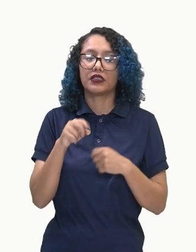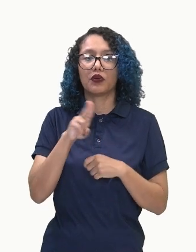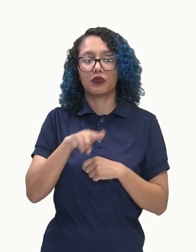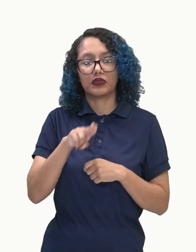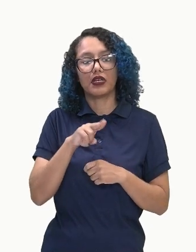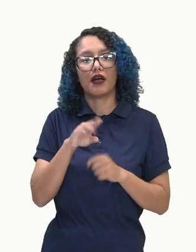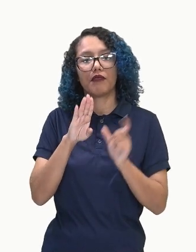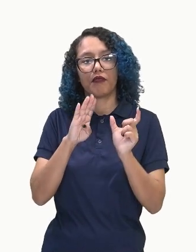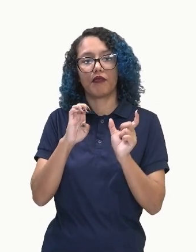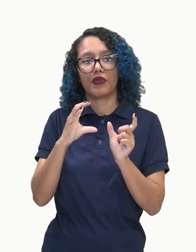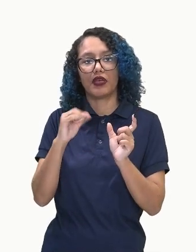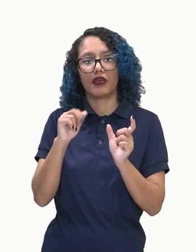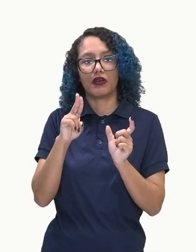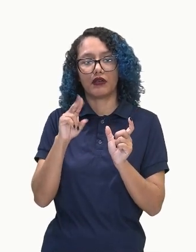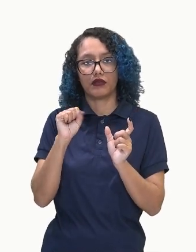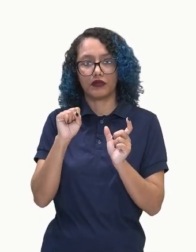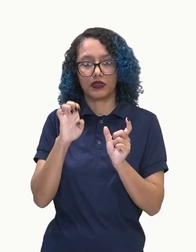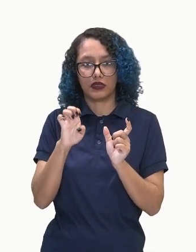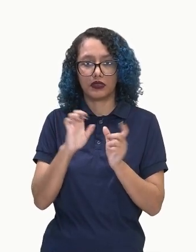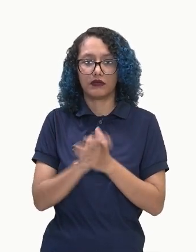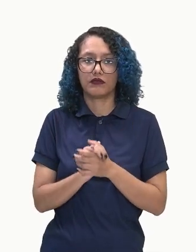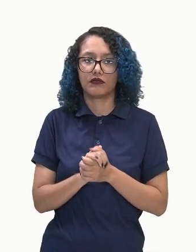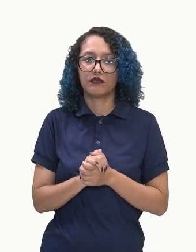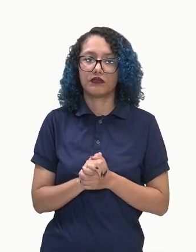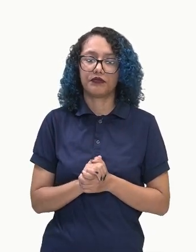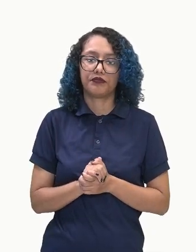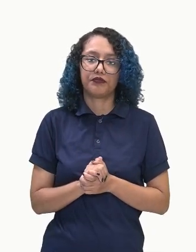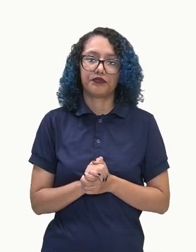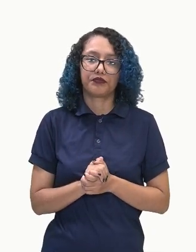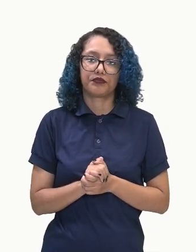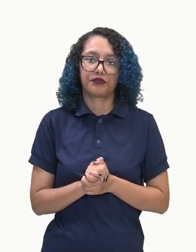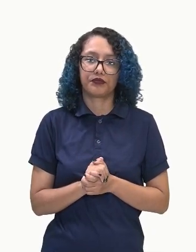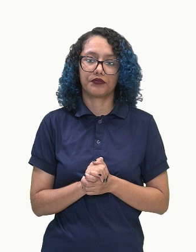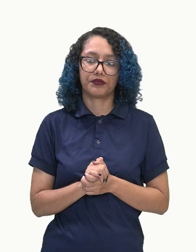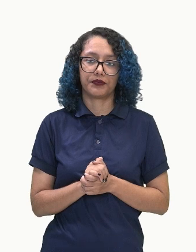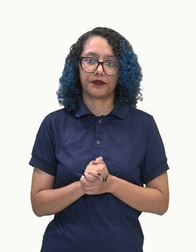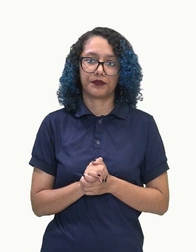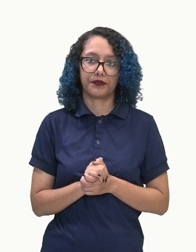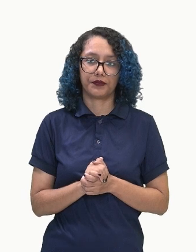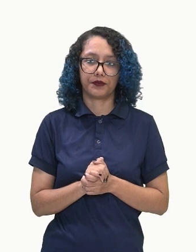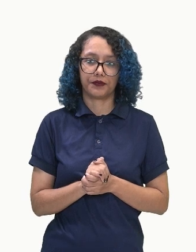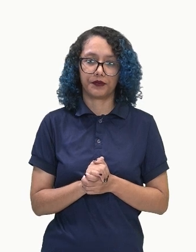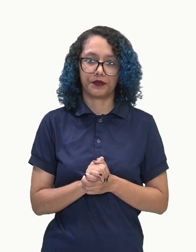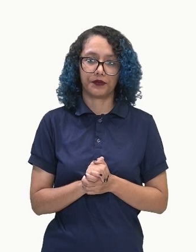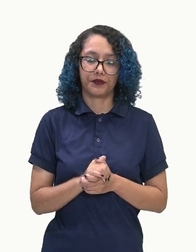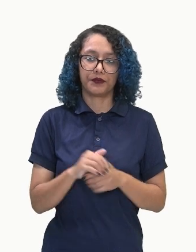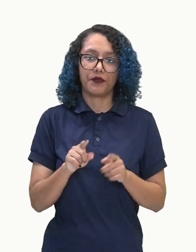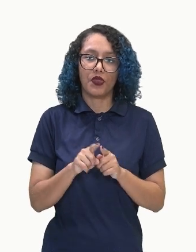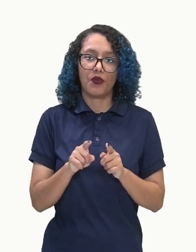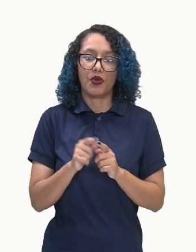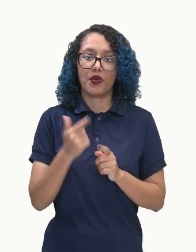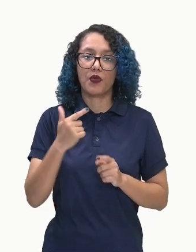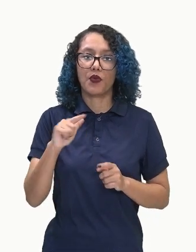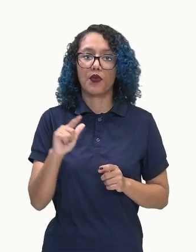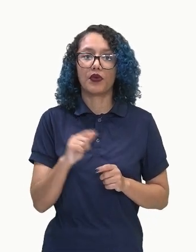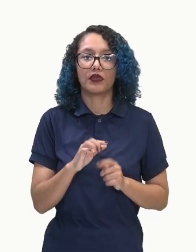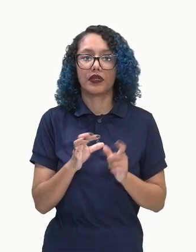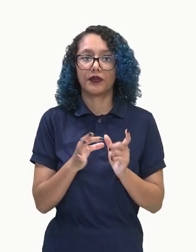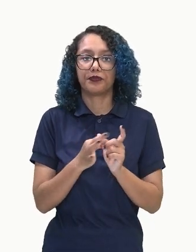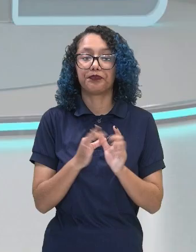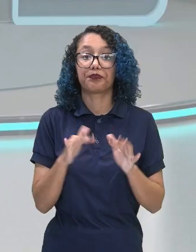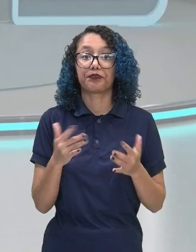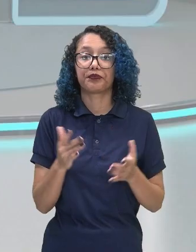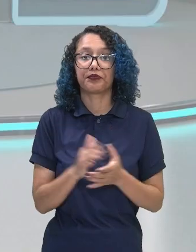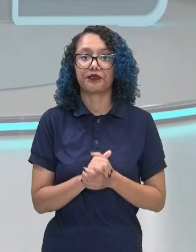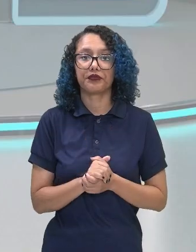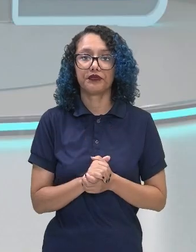vir because of that, por causa disso, por causa daquilo e assim por diante, tá bom? Uma outra link word que nós vamos ver agora são,